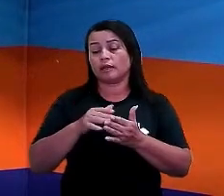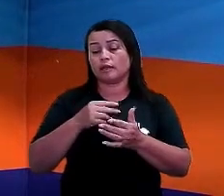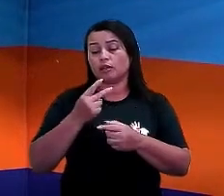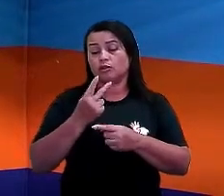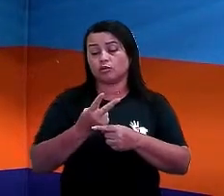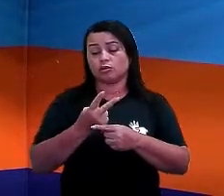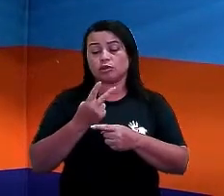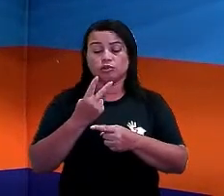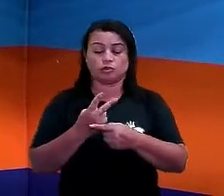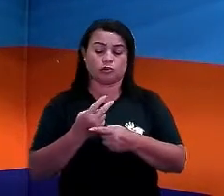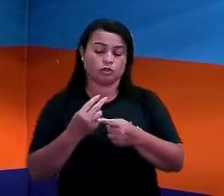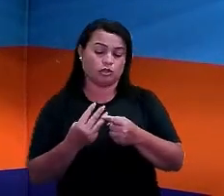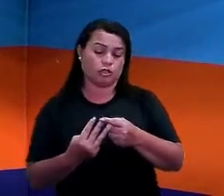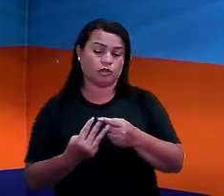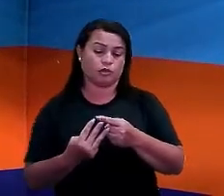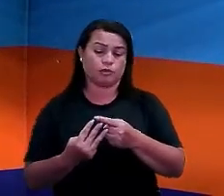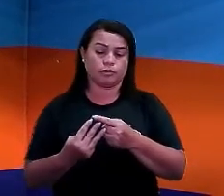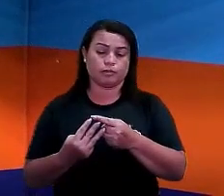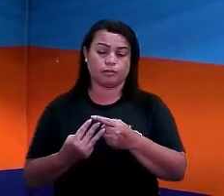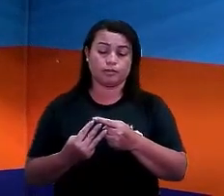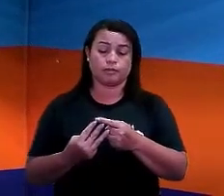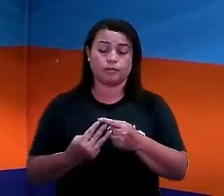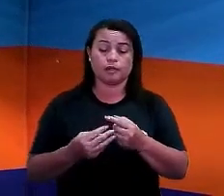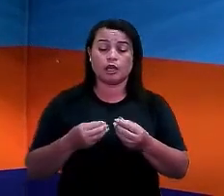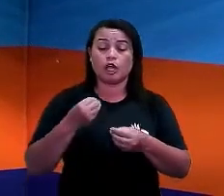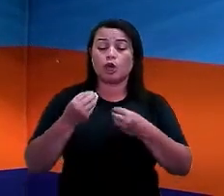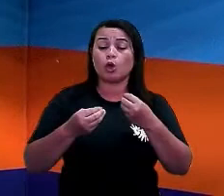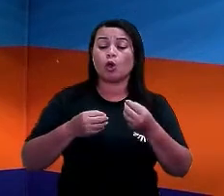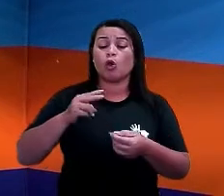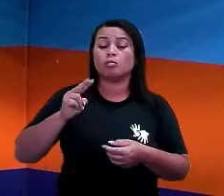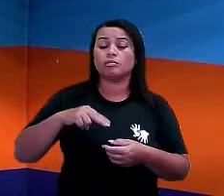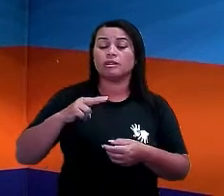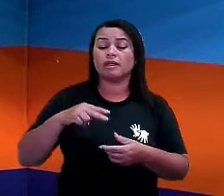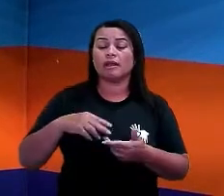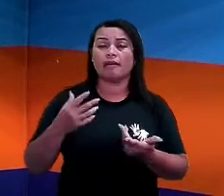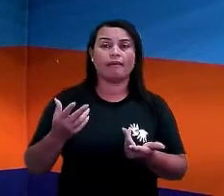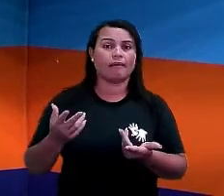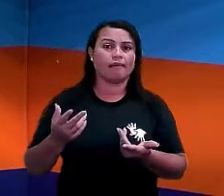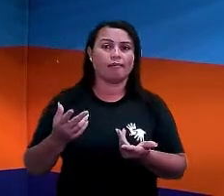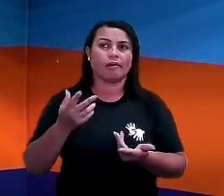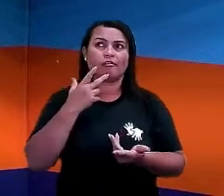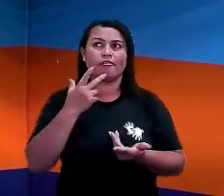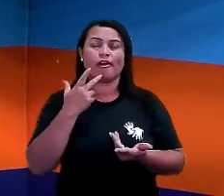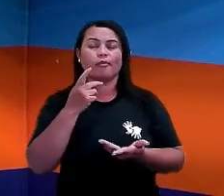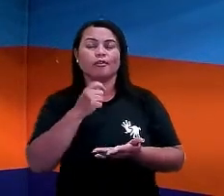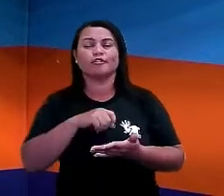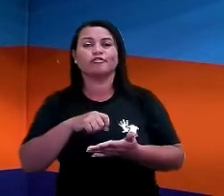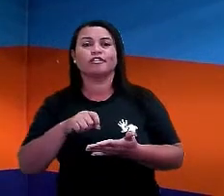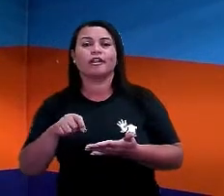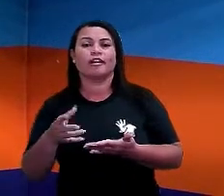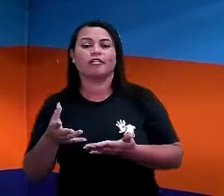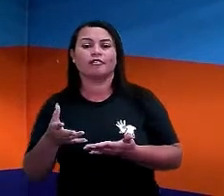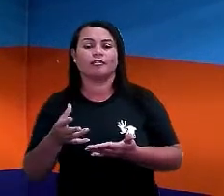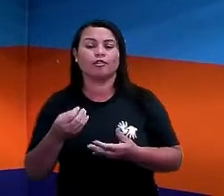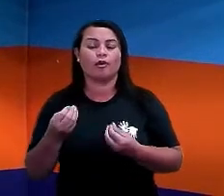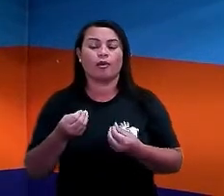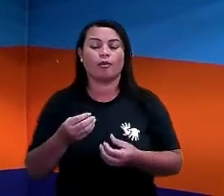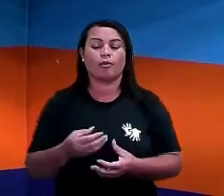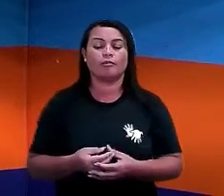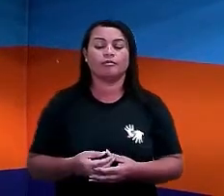ficar 2/3. Como é que se lê, né? Como é que eu falo? Como é que eu escrevo essa fração?